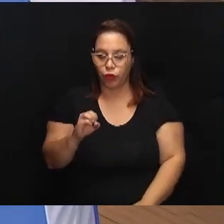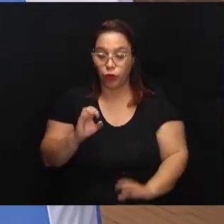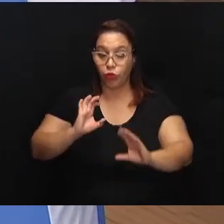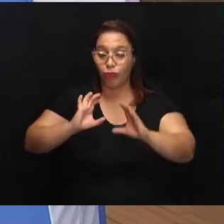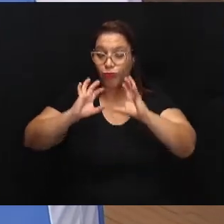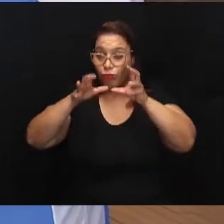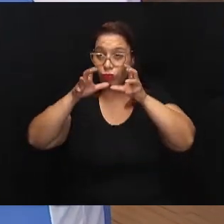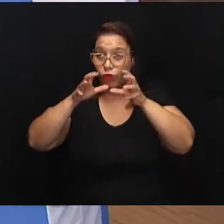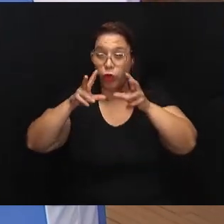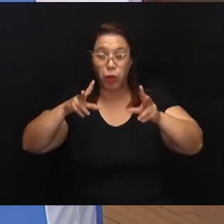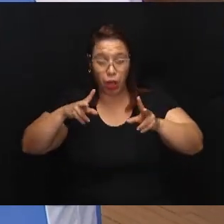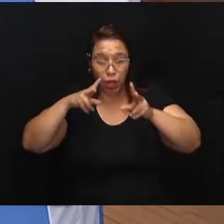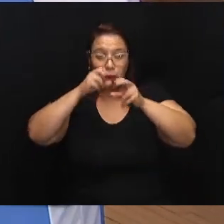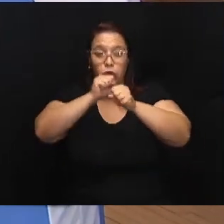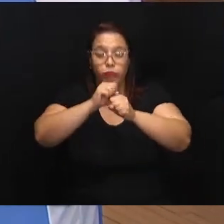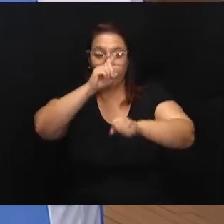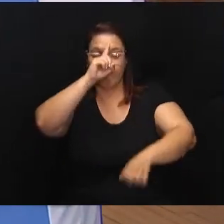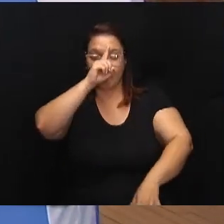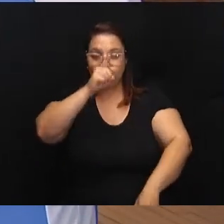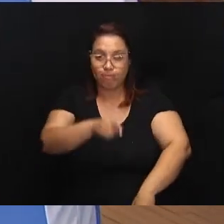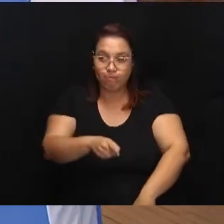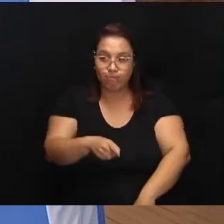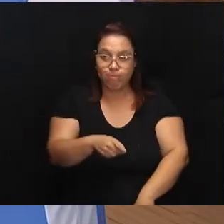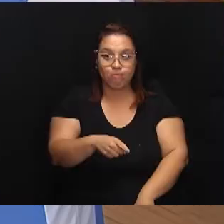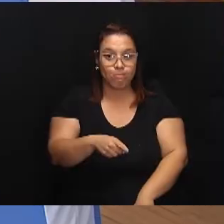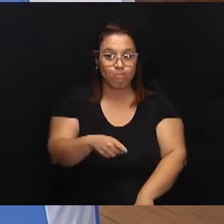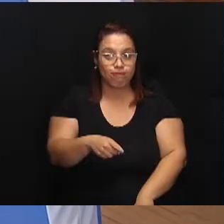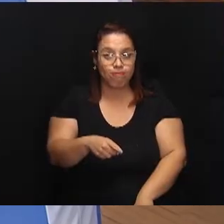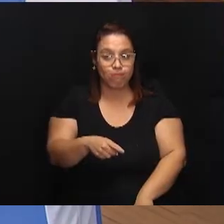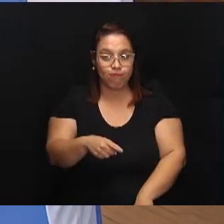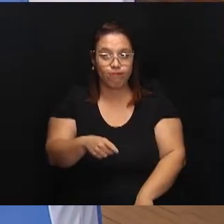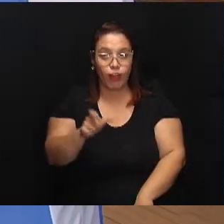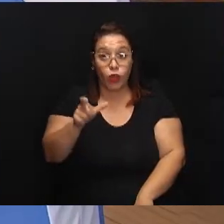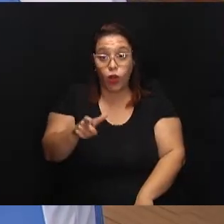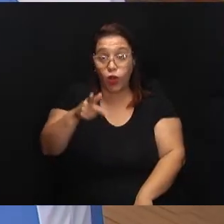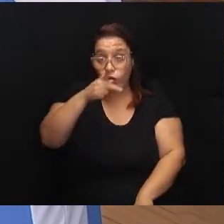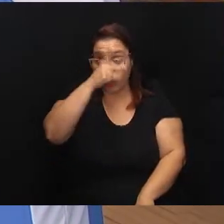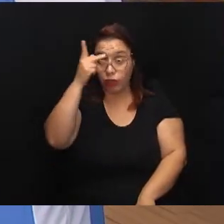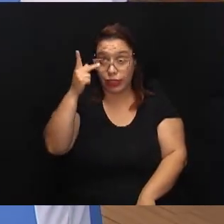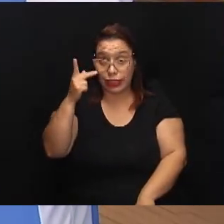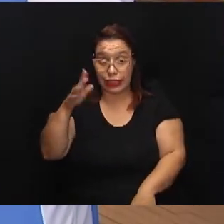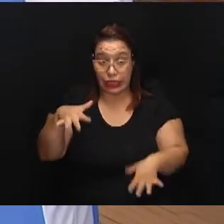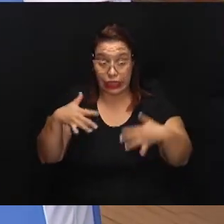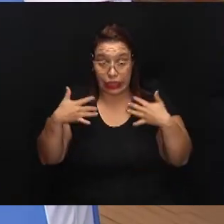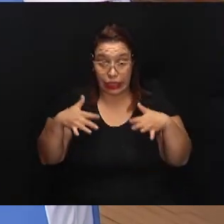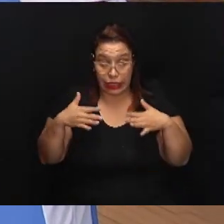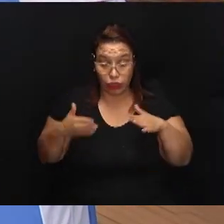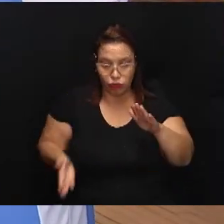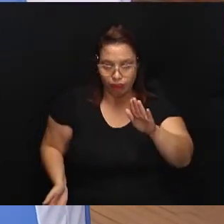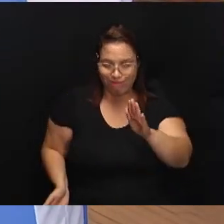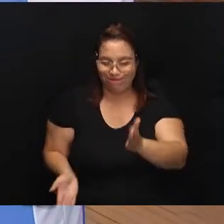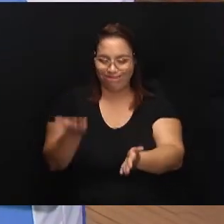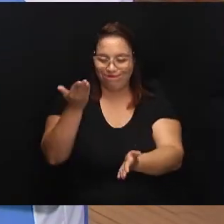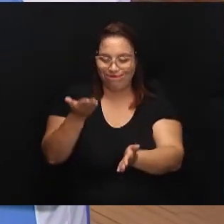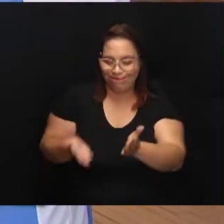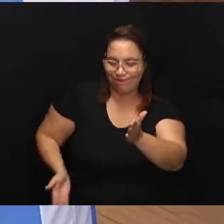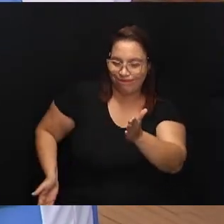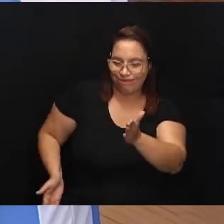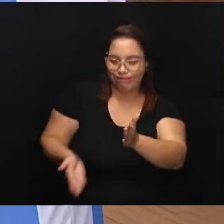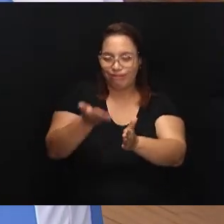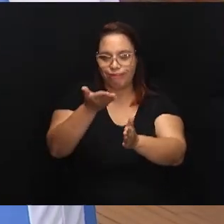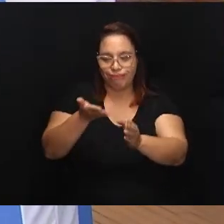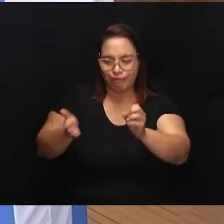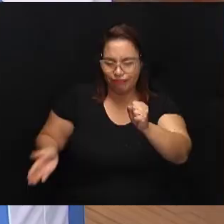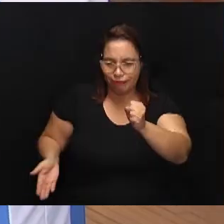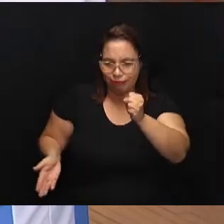um pouco mais de força, o definidor, aquele jogador que é responsável pelos pepinos, e o levantador, que é o que constrói o jogo,